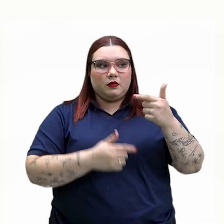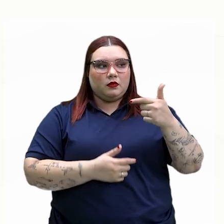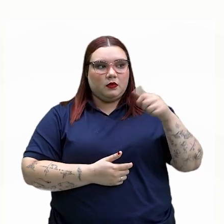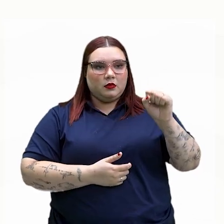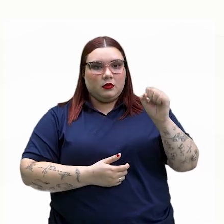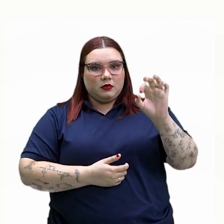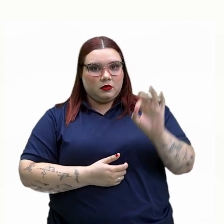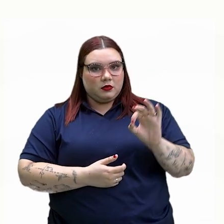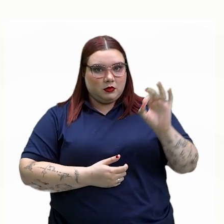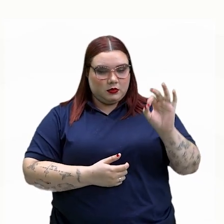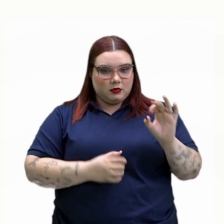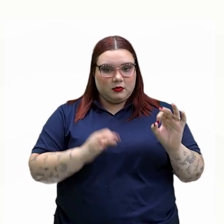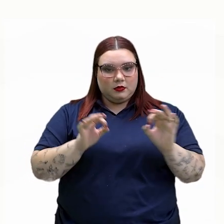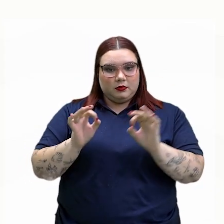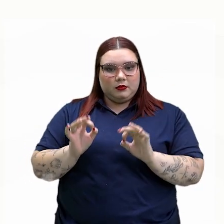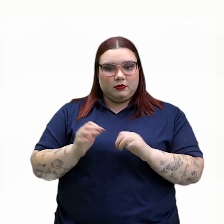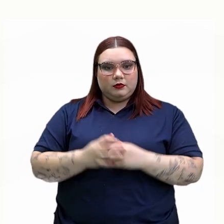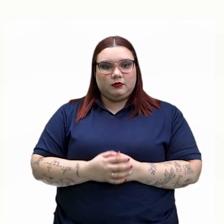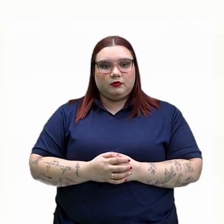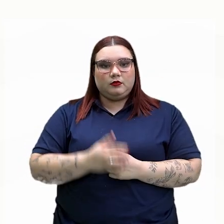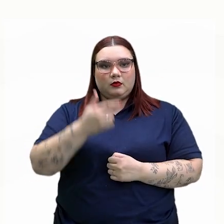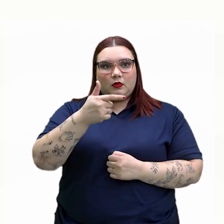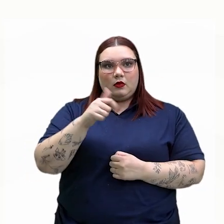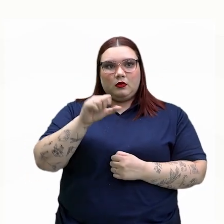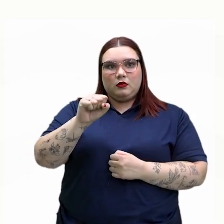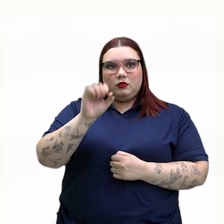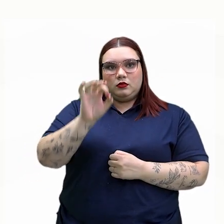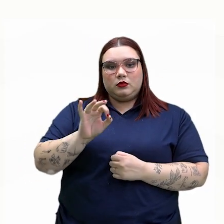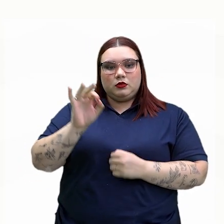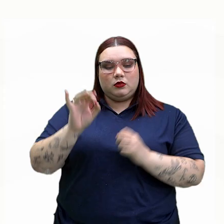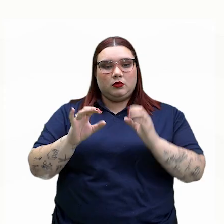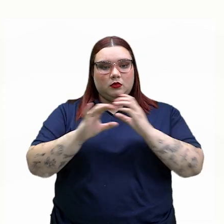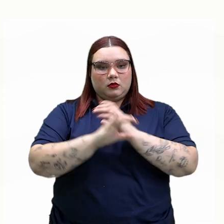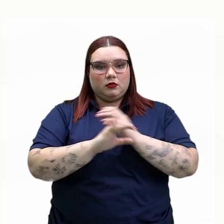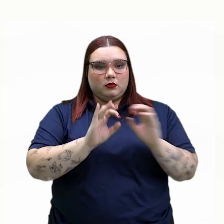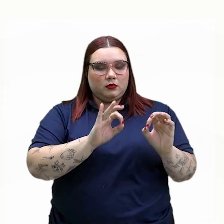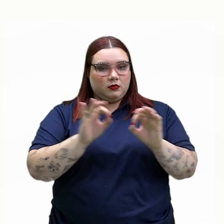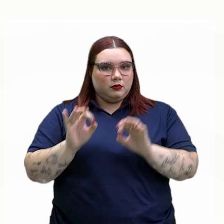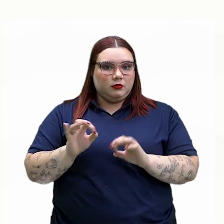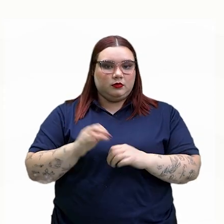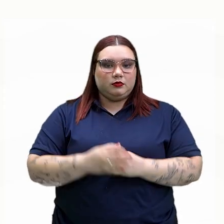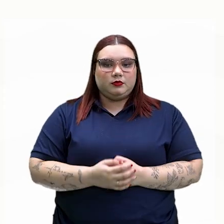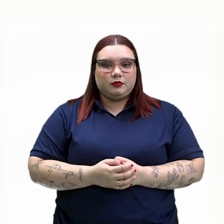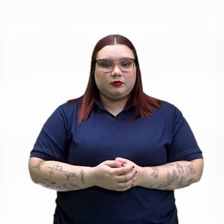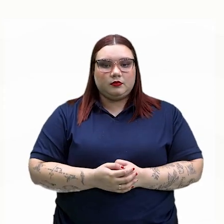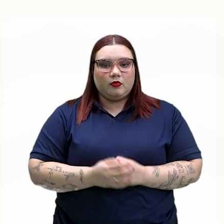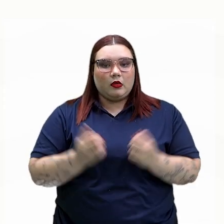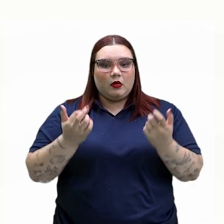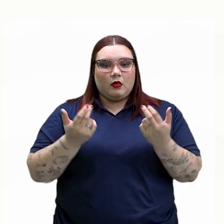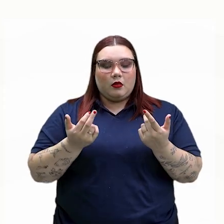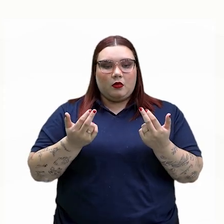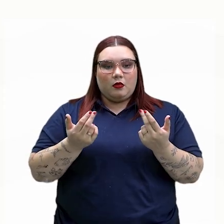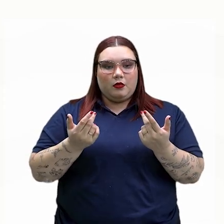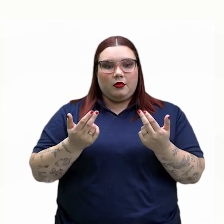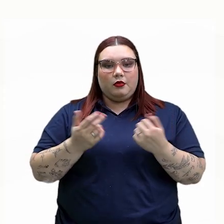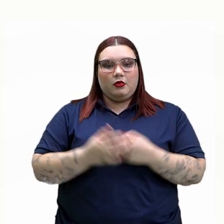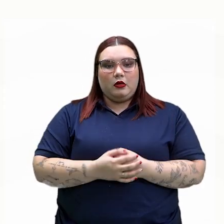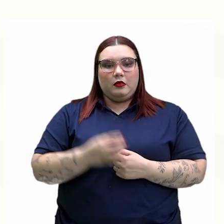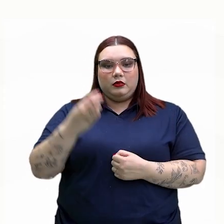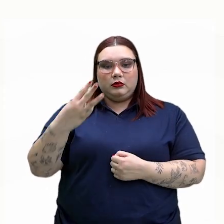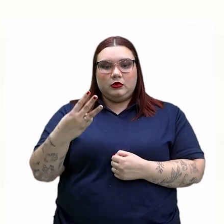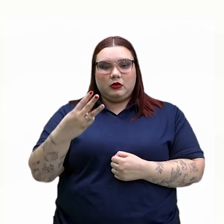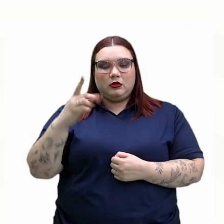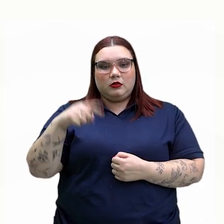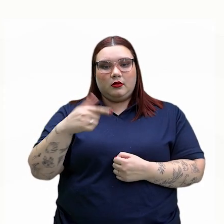a 28%. Então, 28% do total. Beleza? Da mesma forma, o 3,